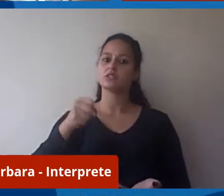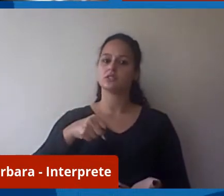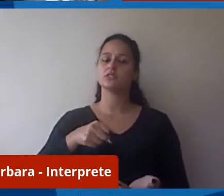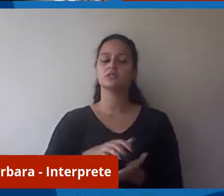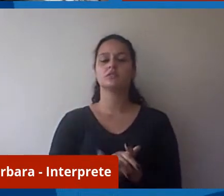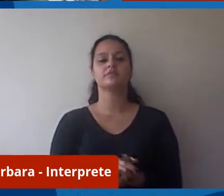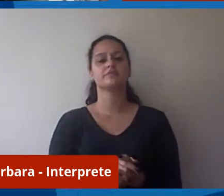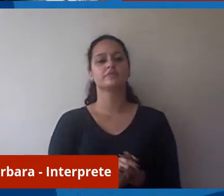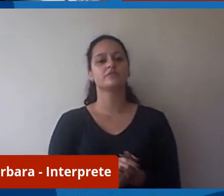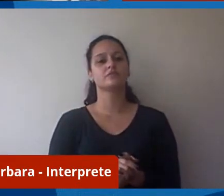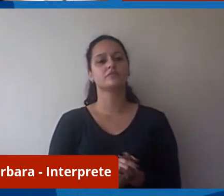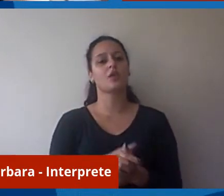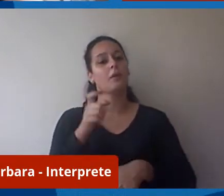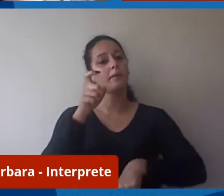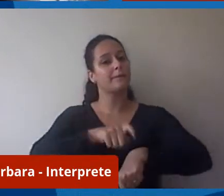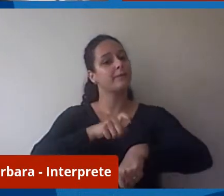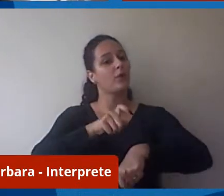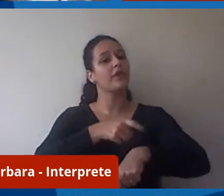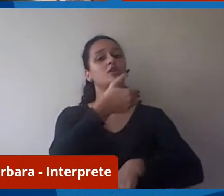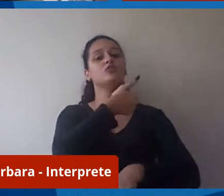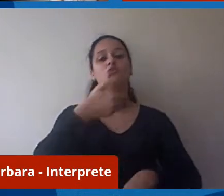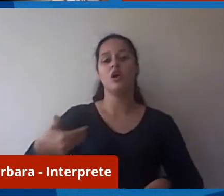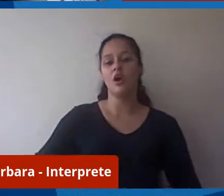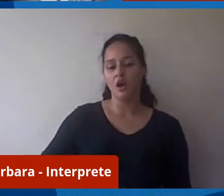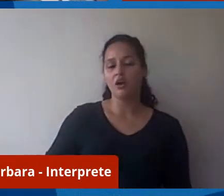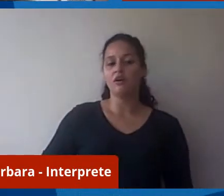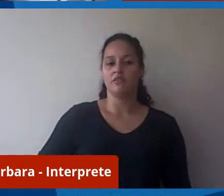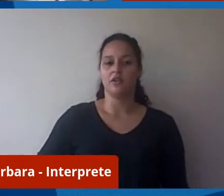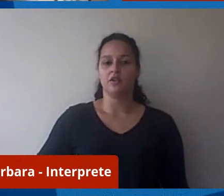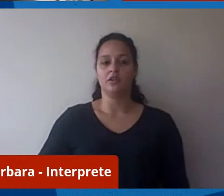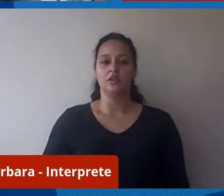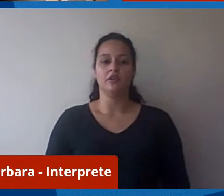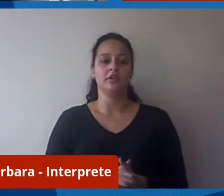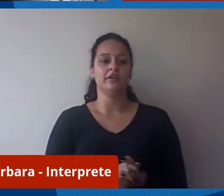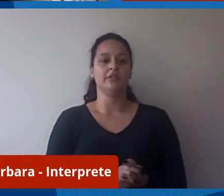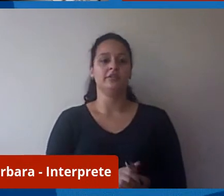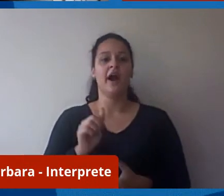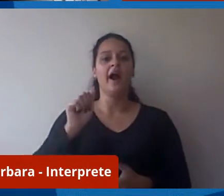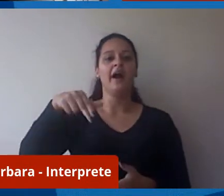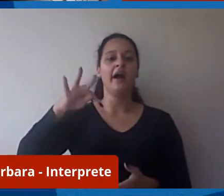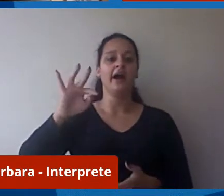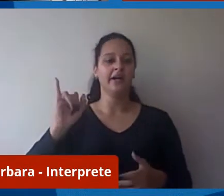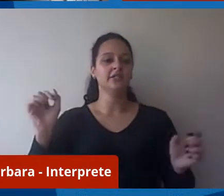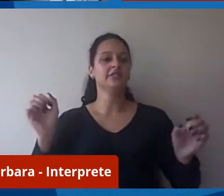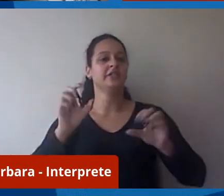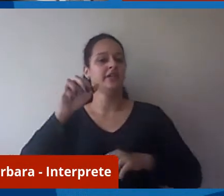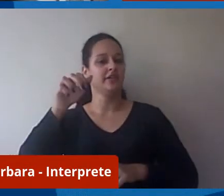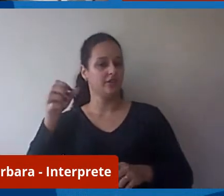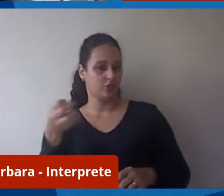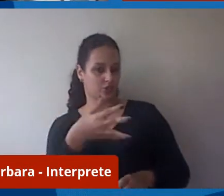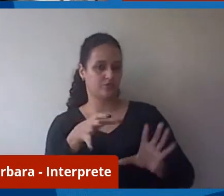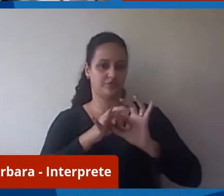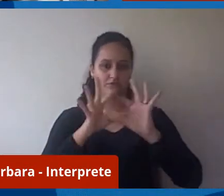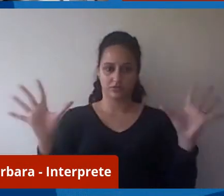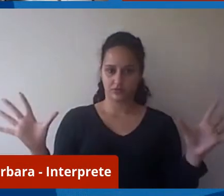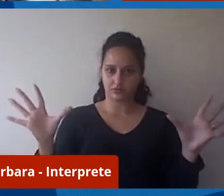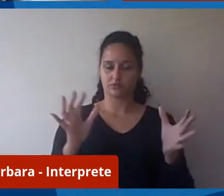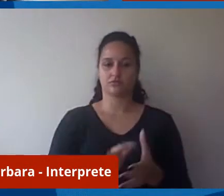esses. Foram momentos de governos antineoliberais, ou pós-neoliberais, se quiser chamar.